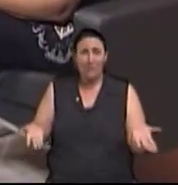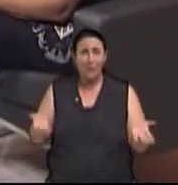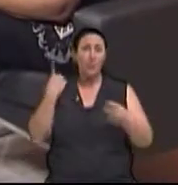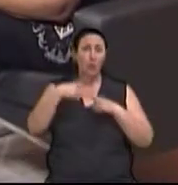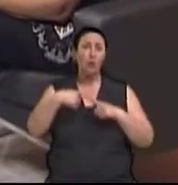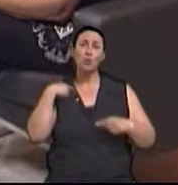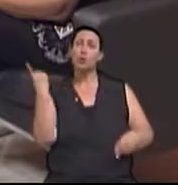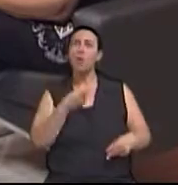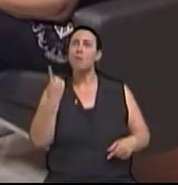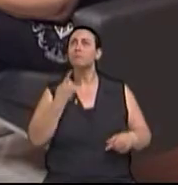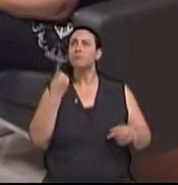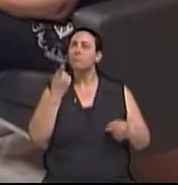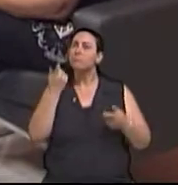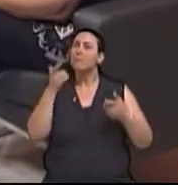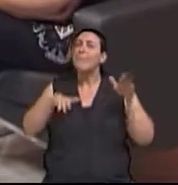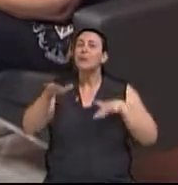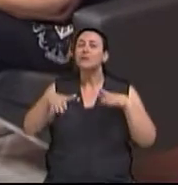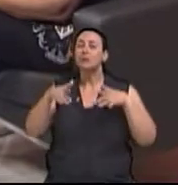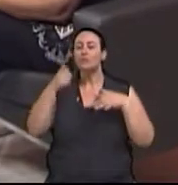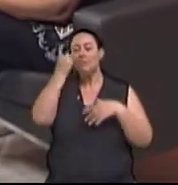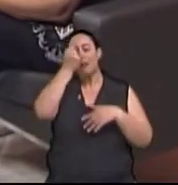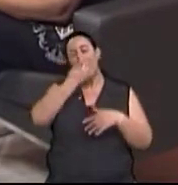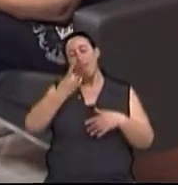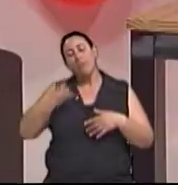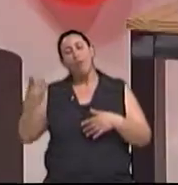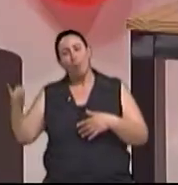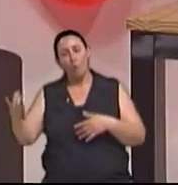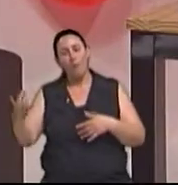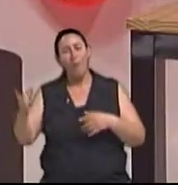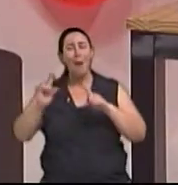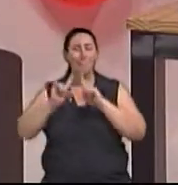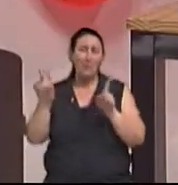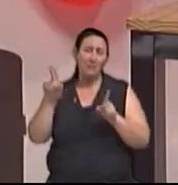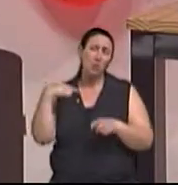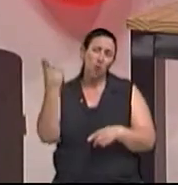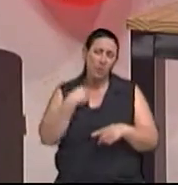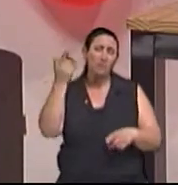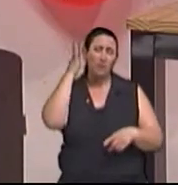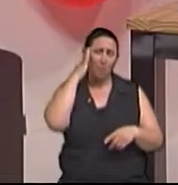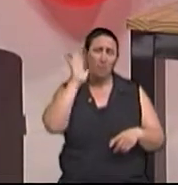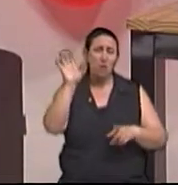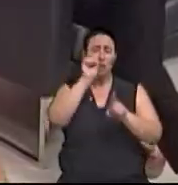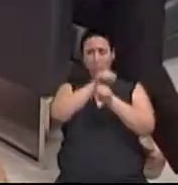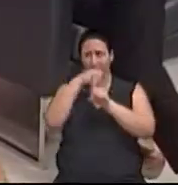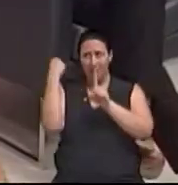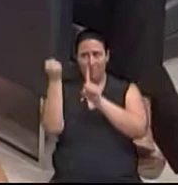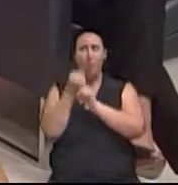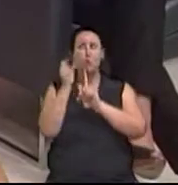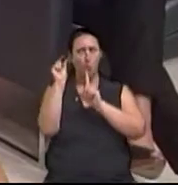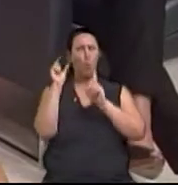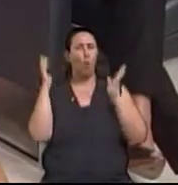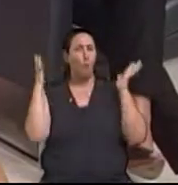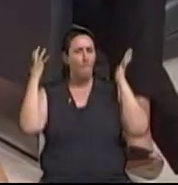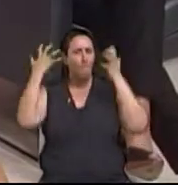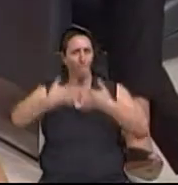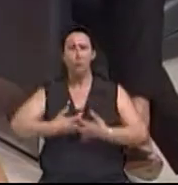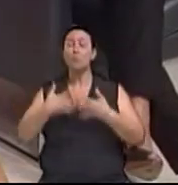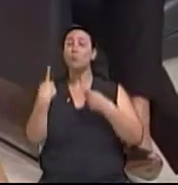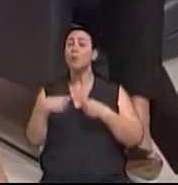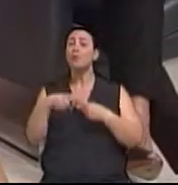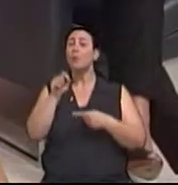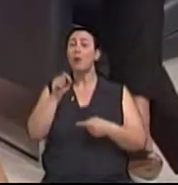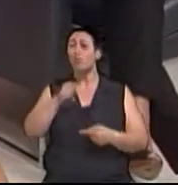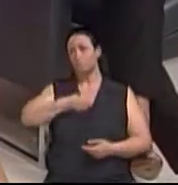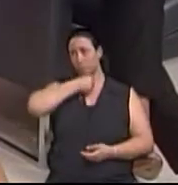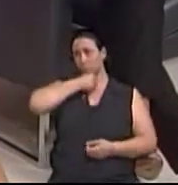gerenciamento de cada um né sim mas nós também vivemos numa sociedade muito complexa onde a vícia é uma coisa